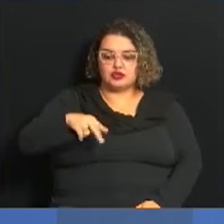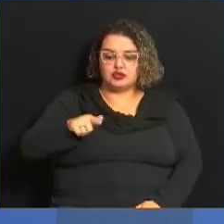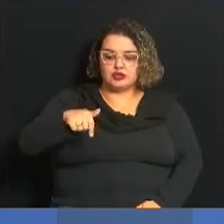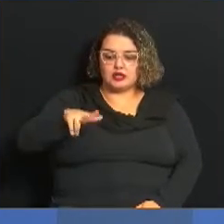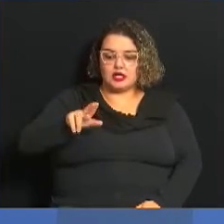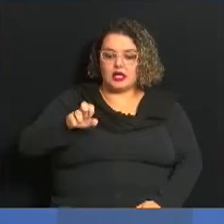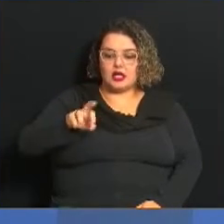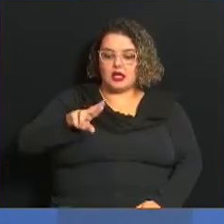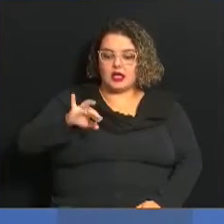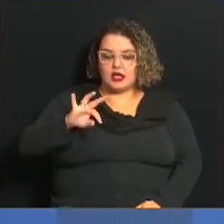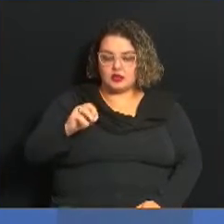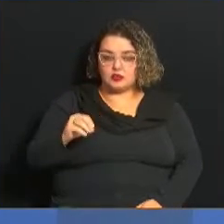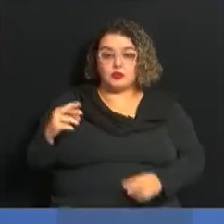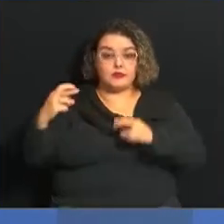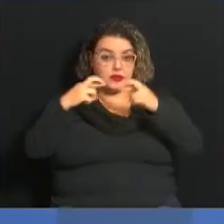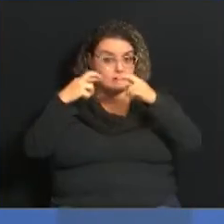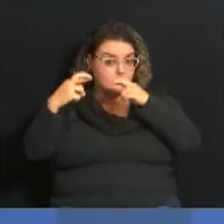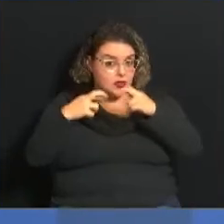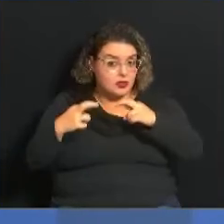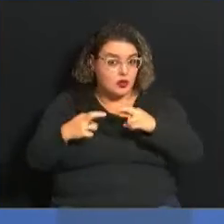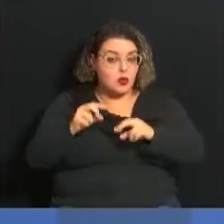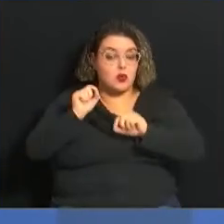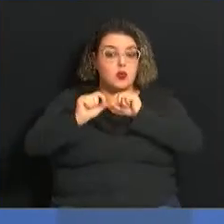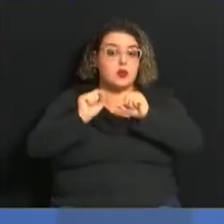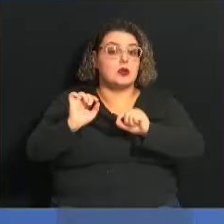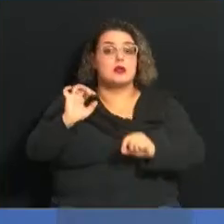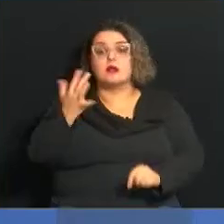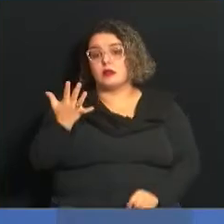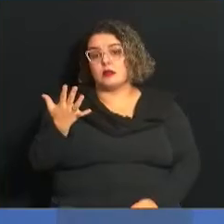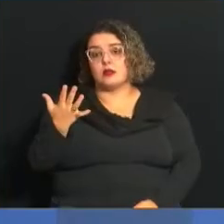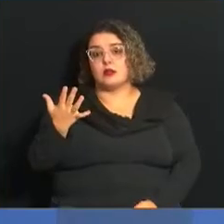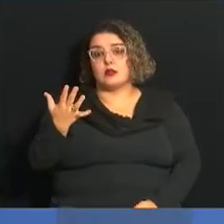vai investigar as ocorrências de violência